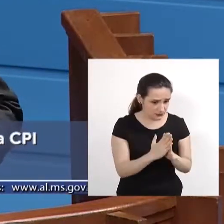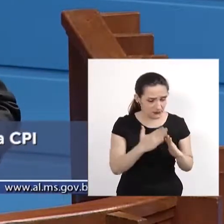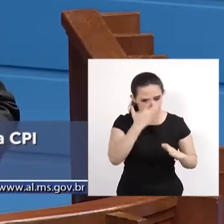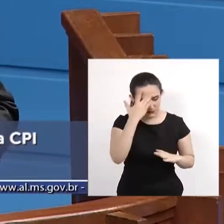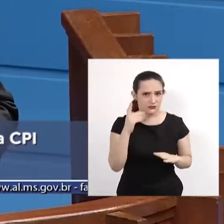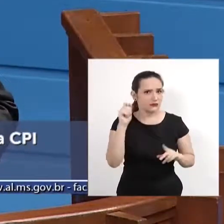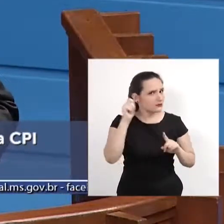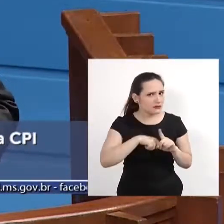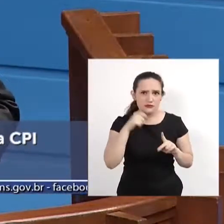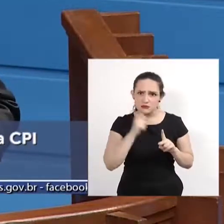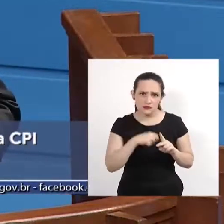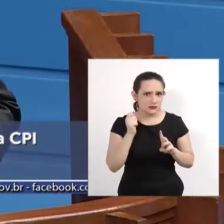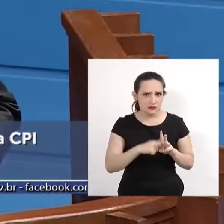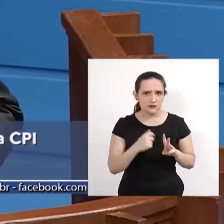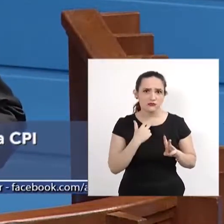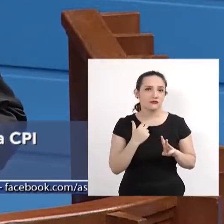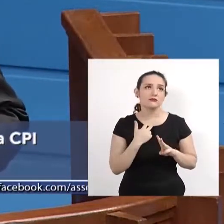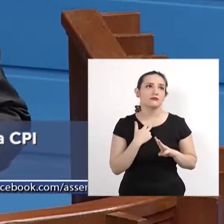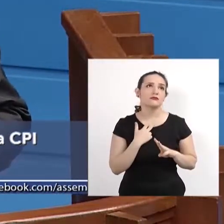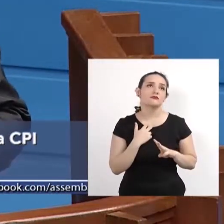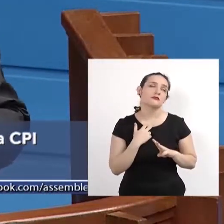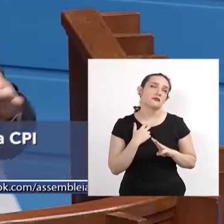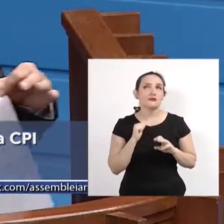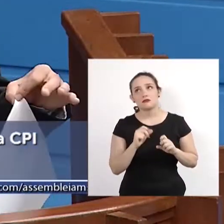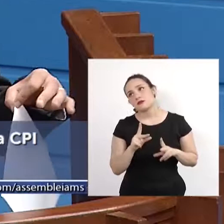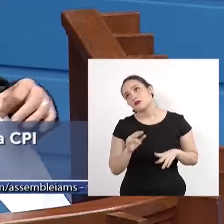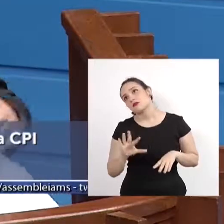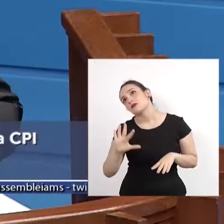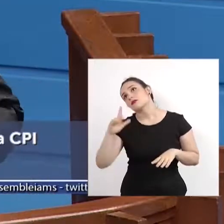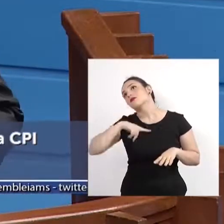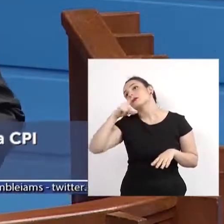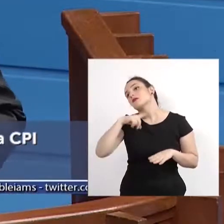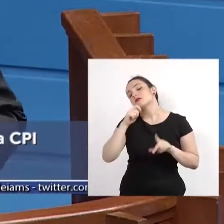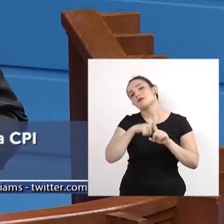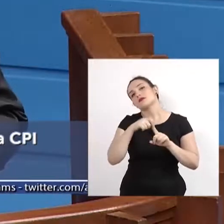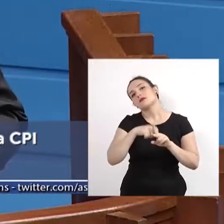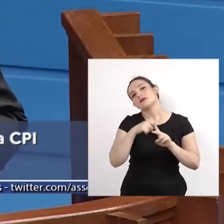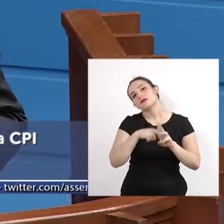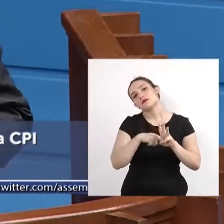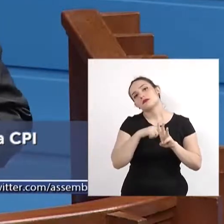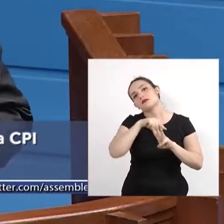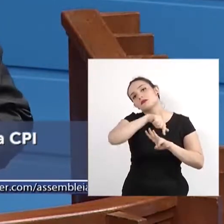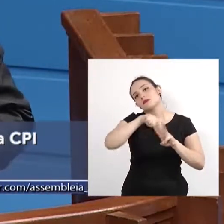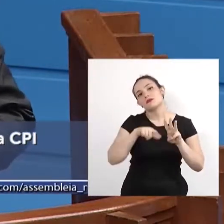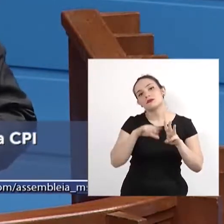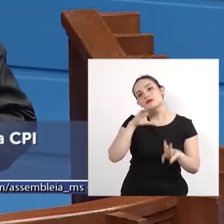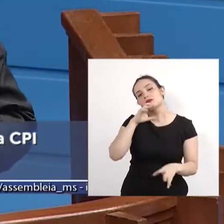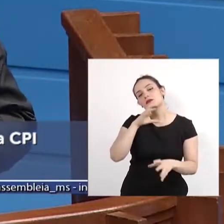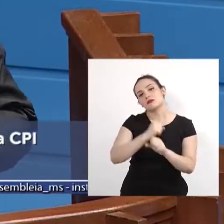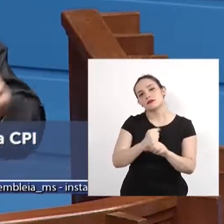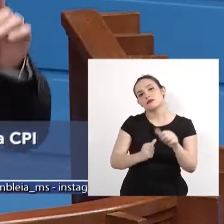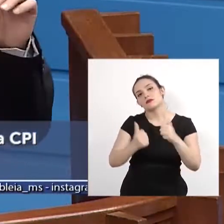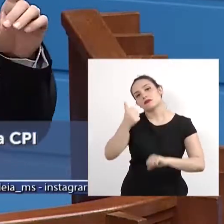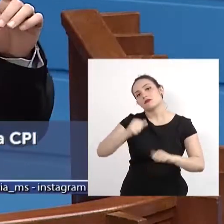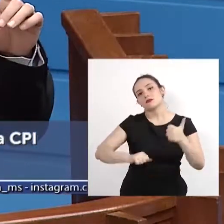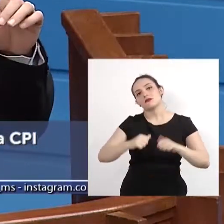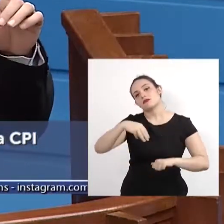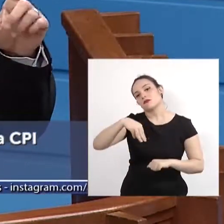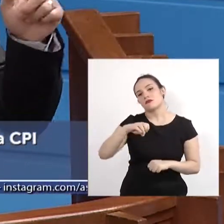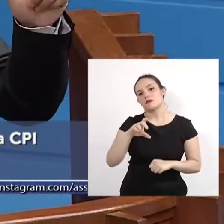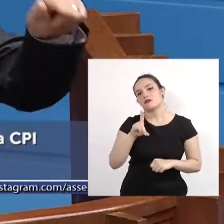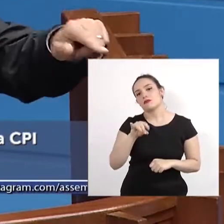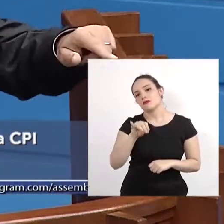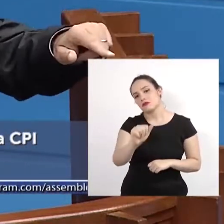os meses. E não apenas considerando a média de 3 meses, como a ANEEL